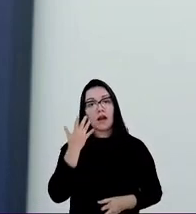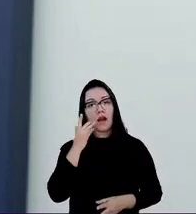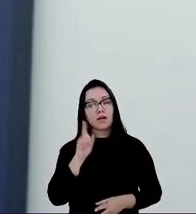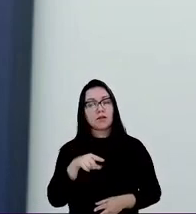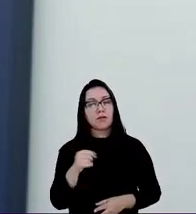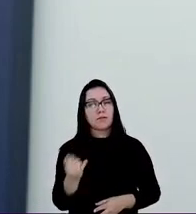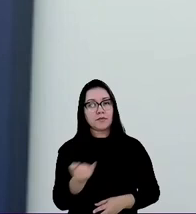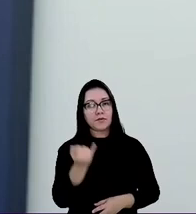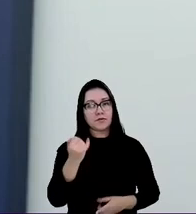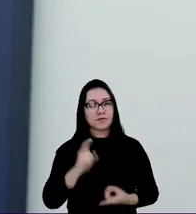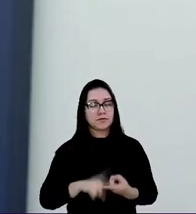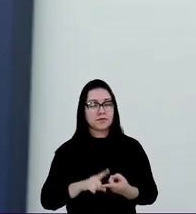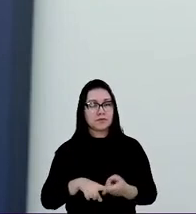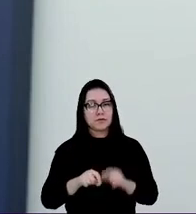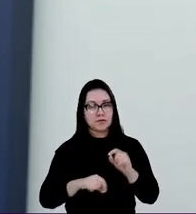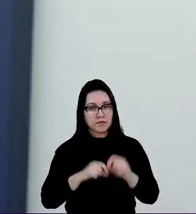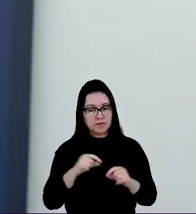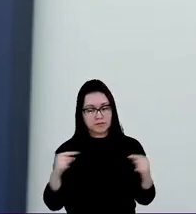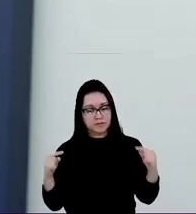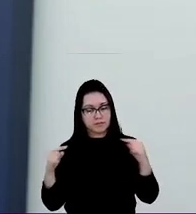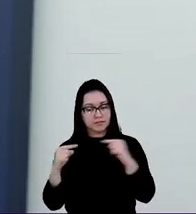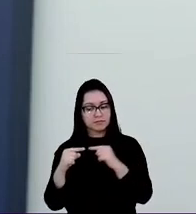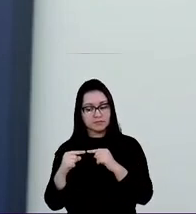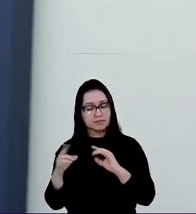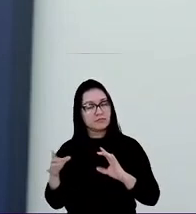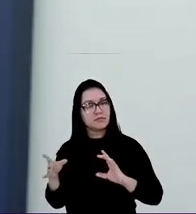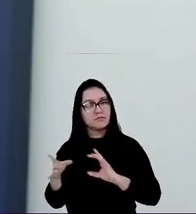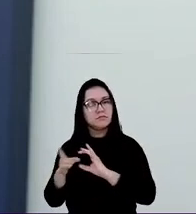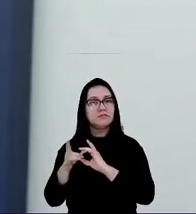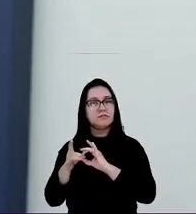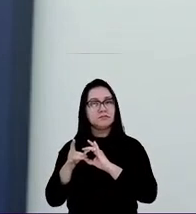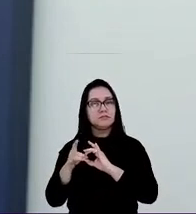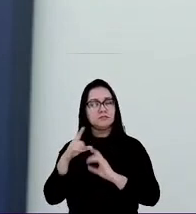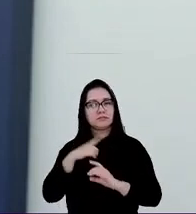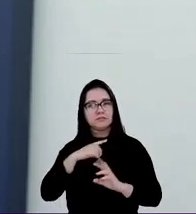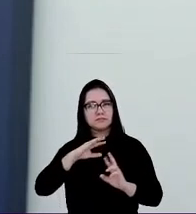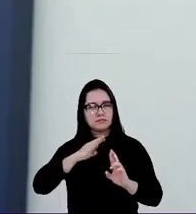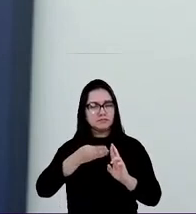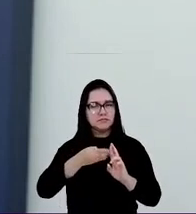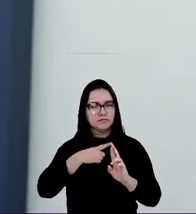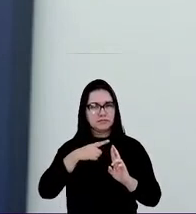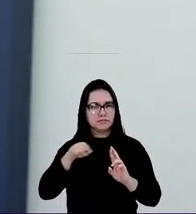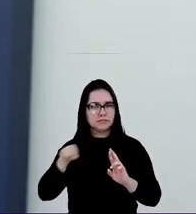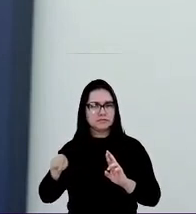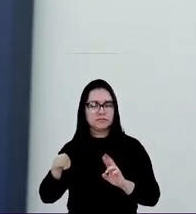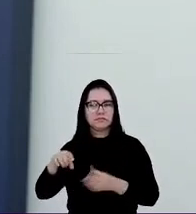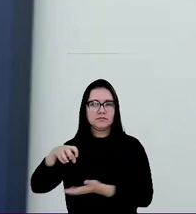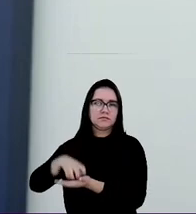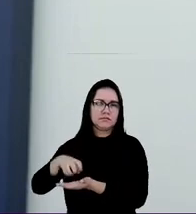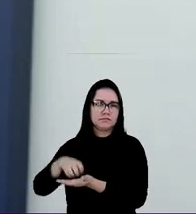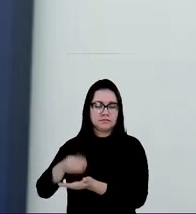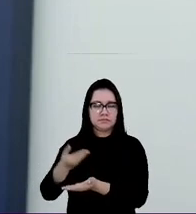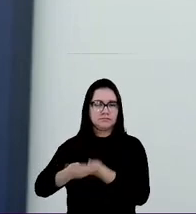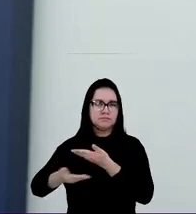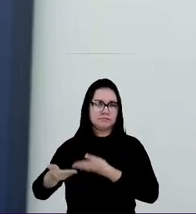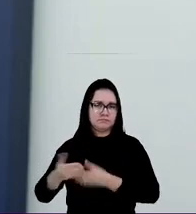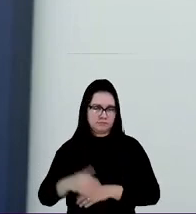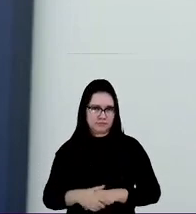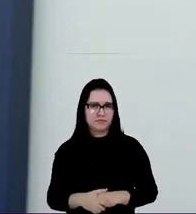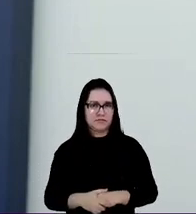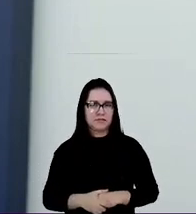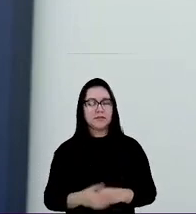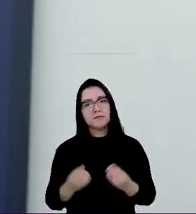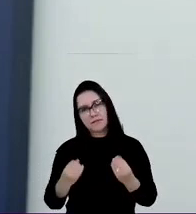Chiattoni, esta ligação entre o referenciador e o centro de transplante, para